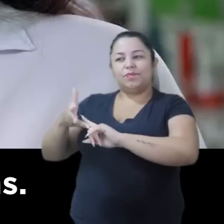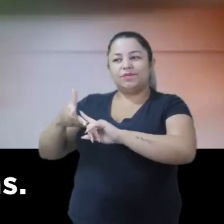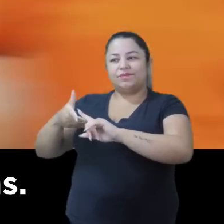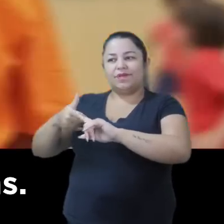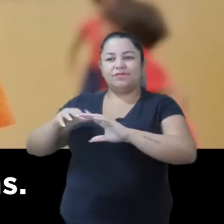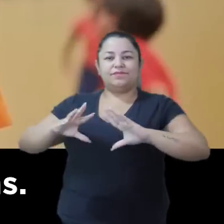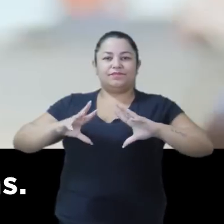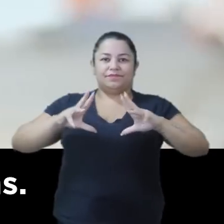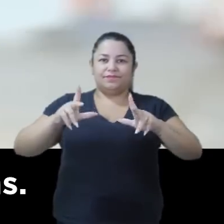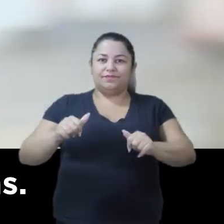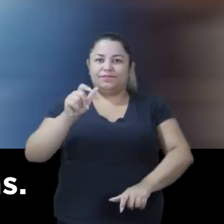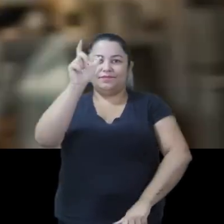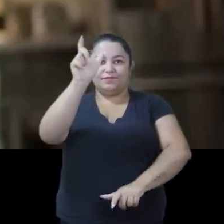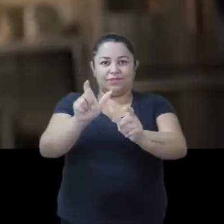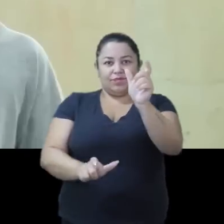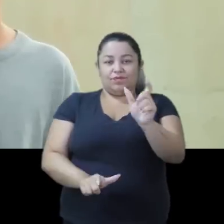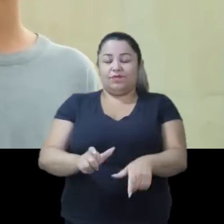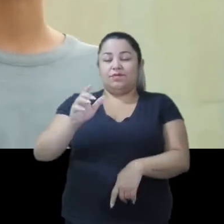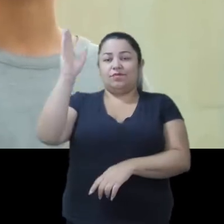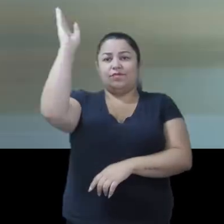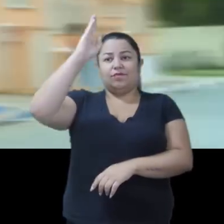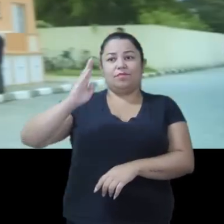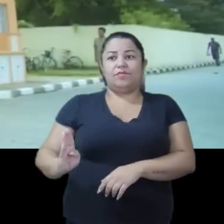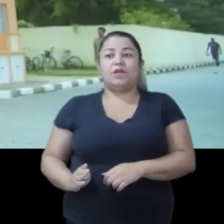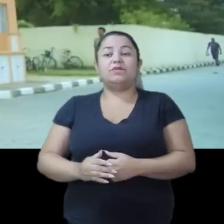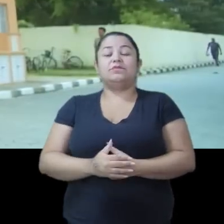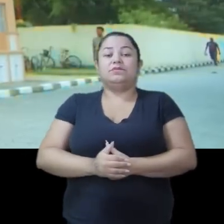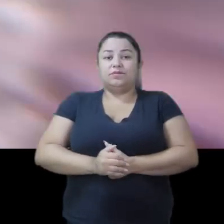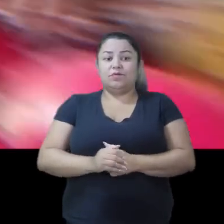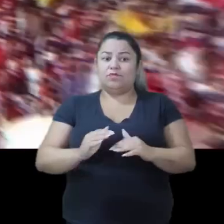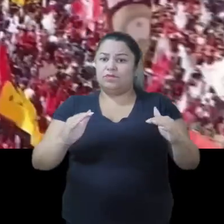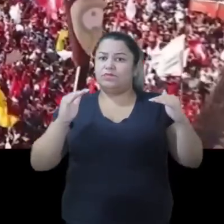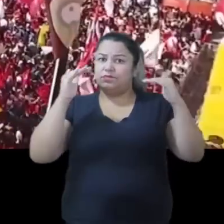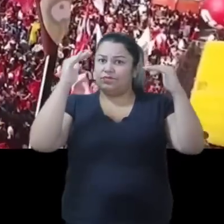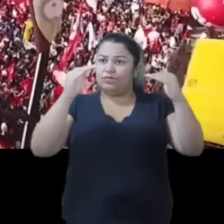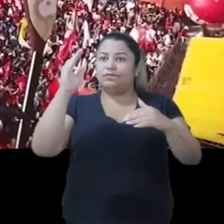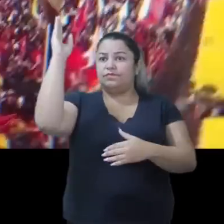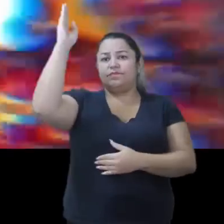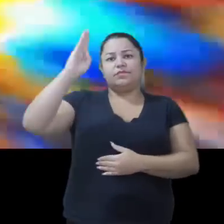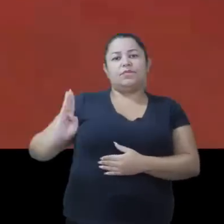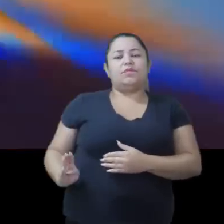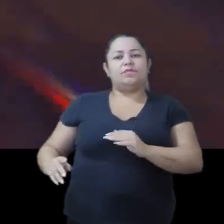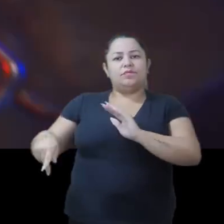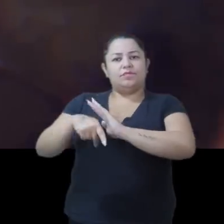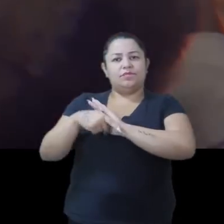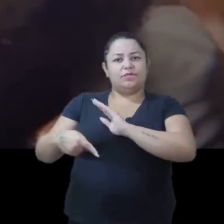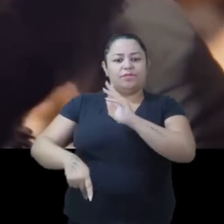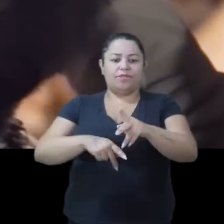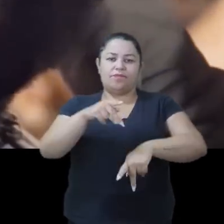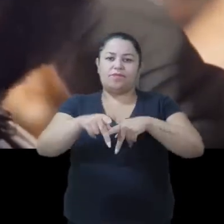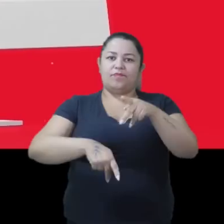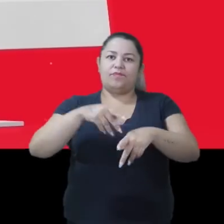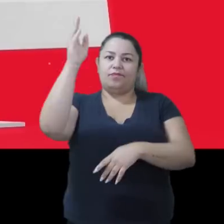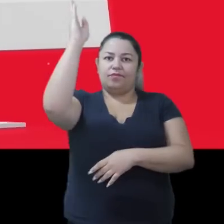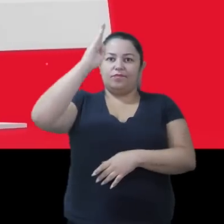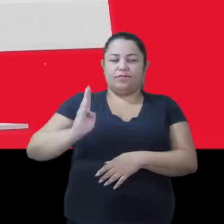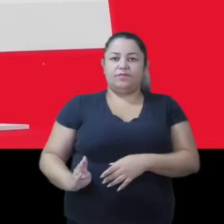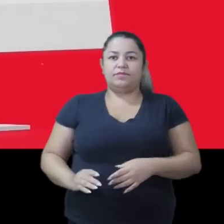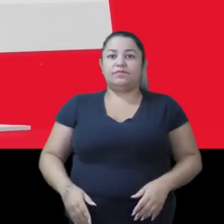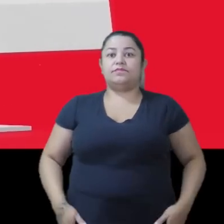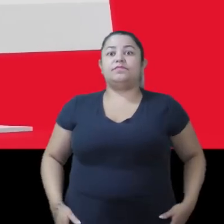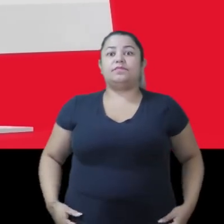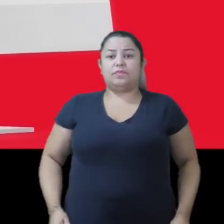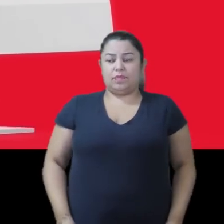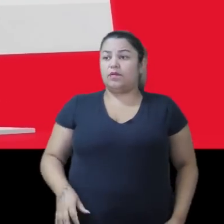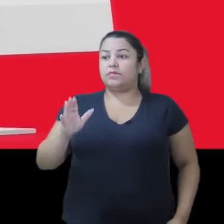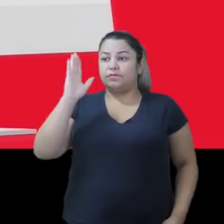para todos e todas. Um Brasil gigante. Um Brasil com a cara do povo. Para quem já